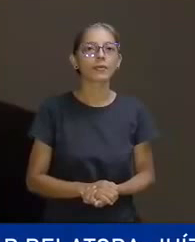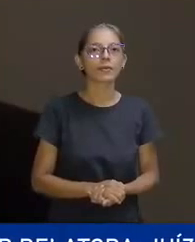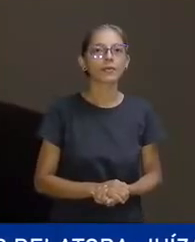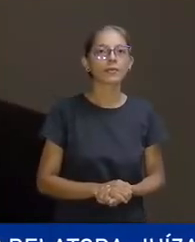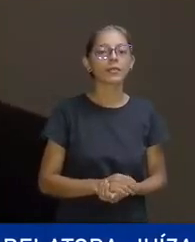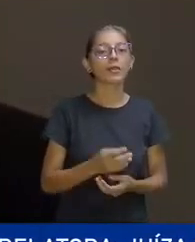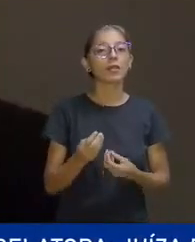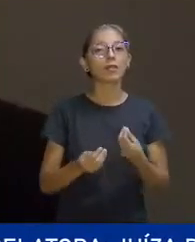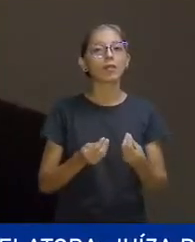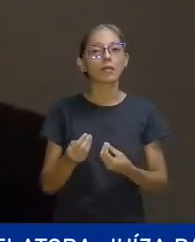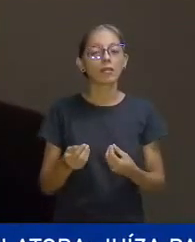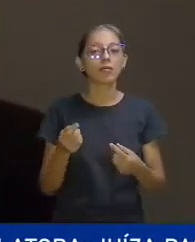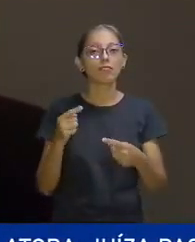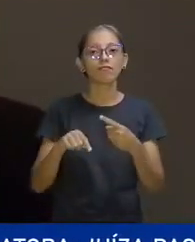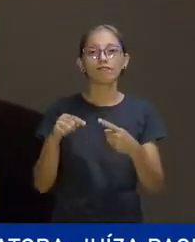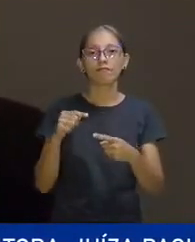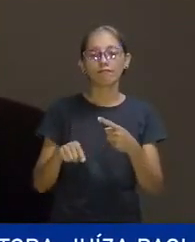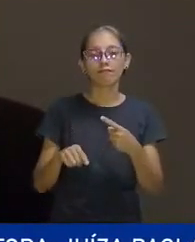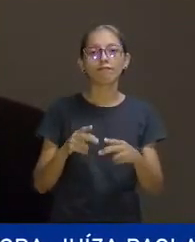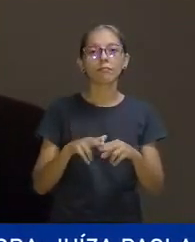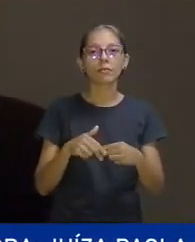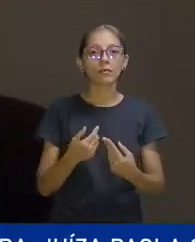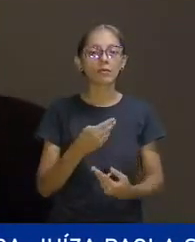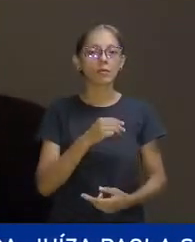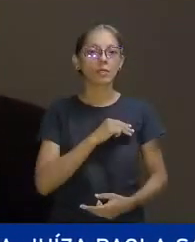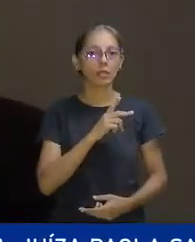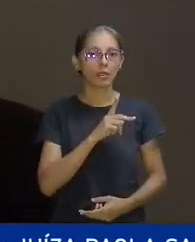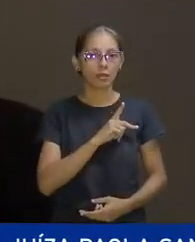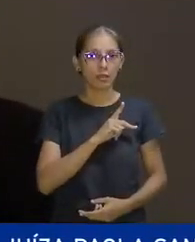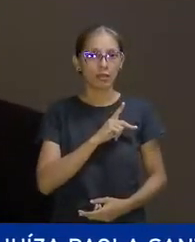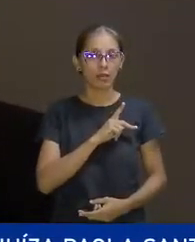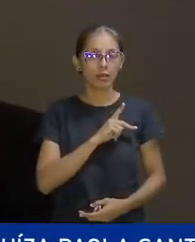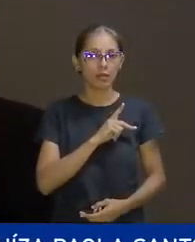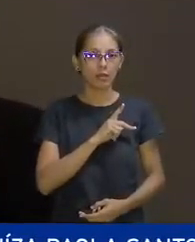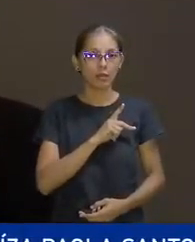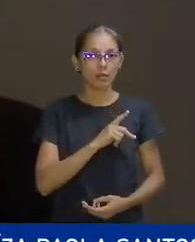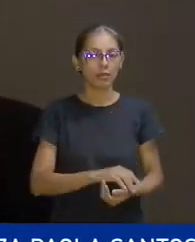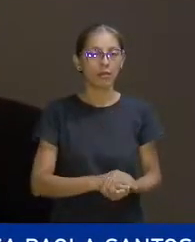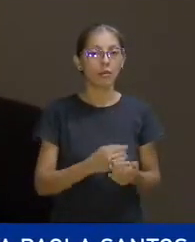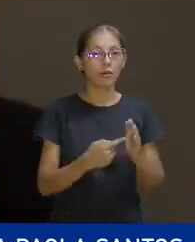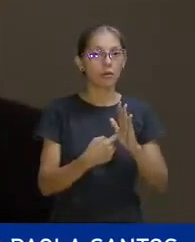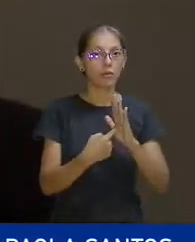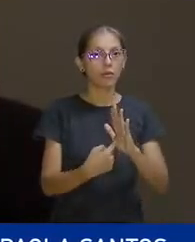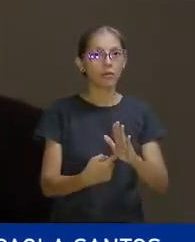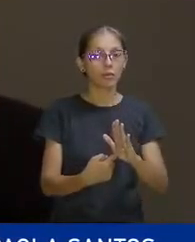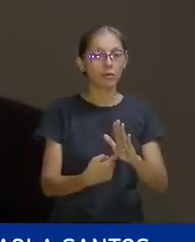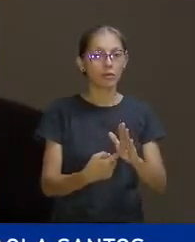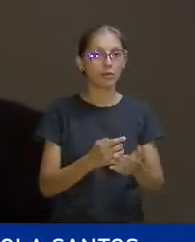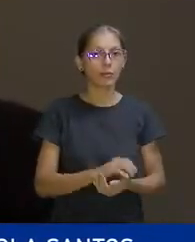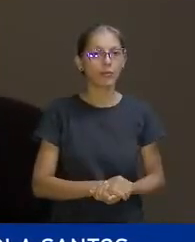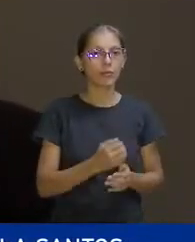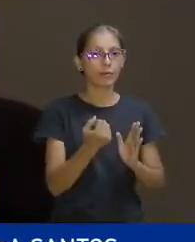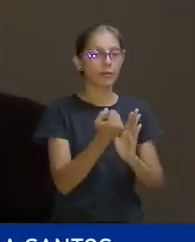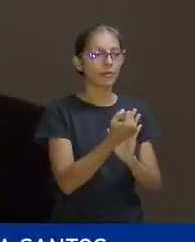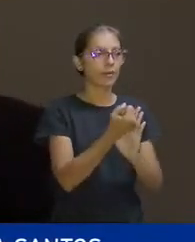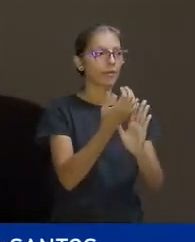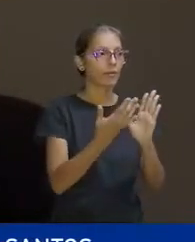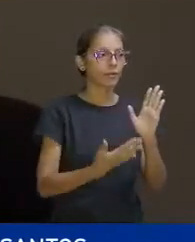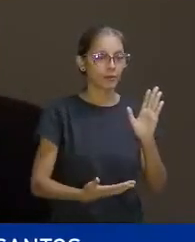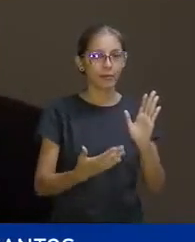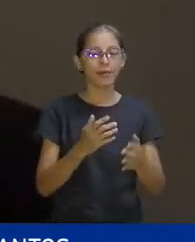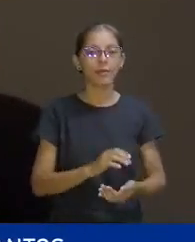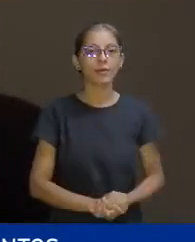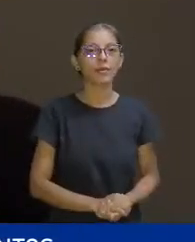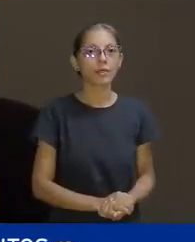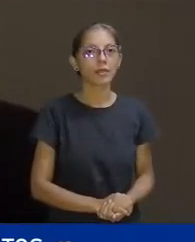causa. Então, não obstante, o Ministério Público Eleitoral, né, ele destacou os embargos de declaração, a